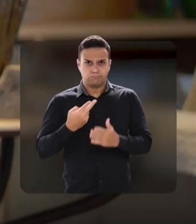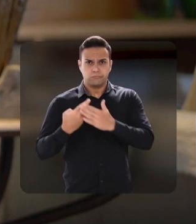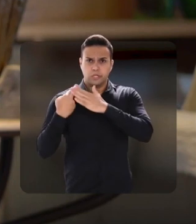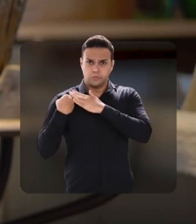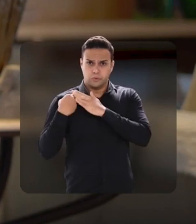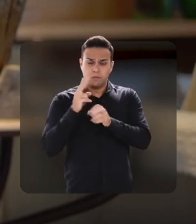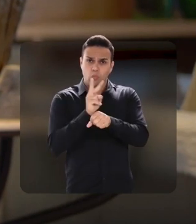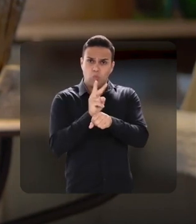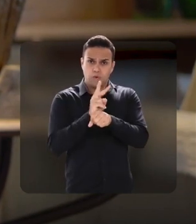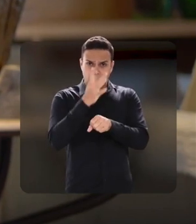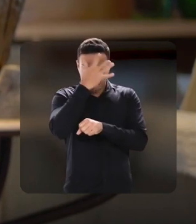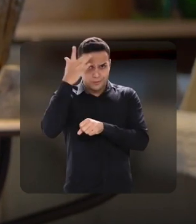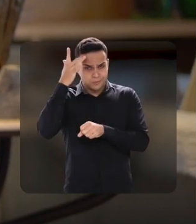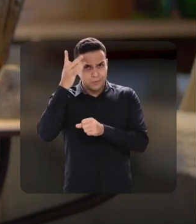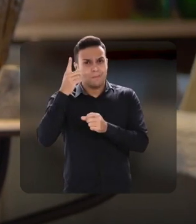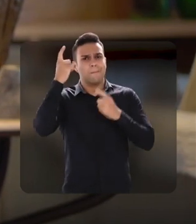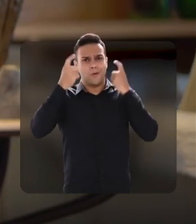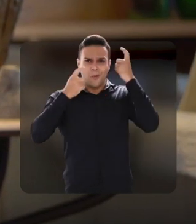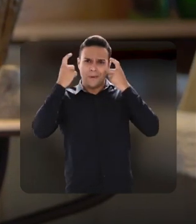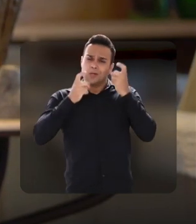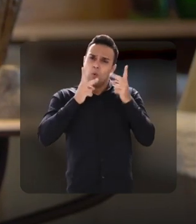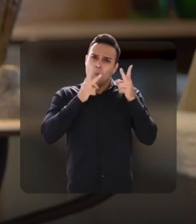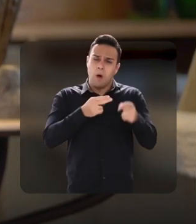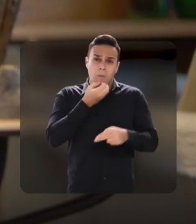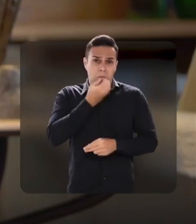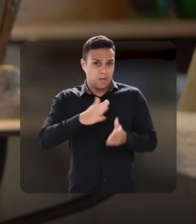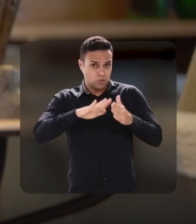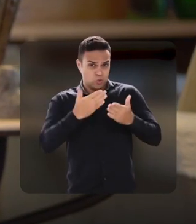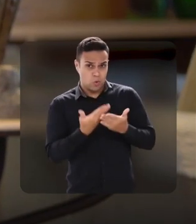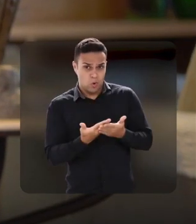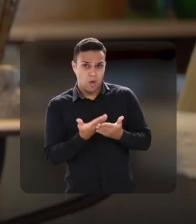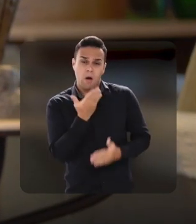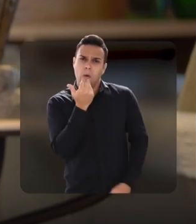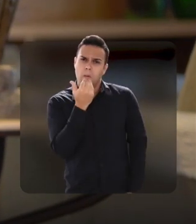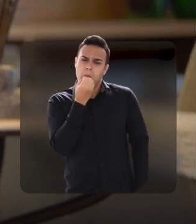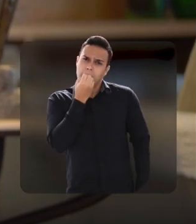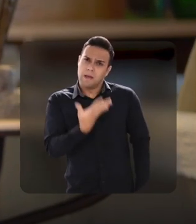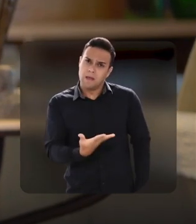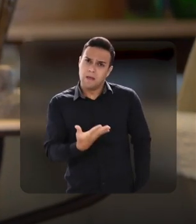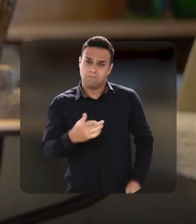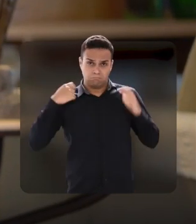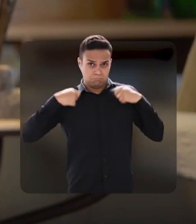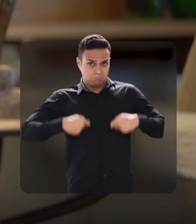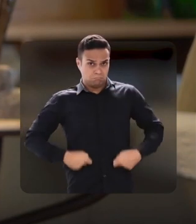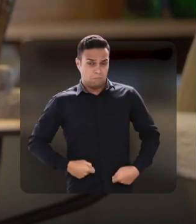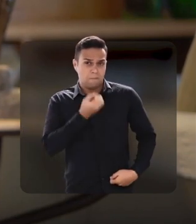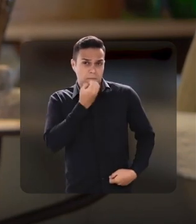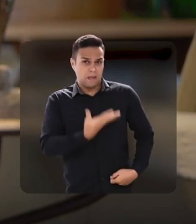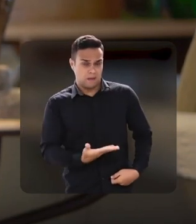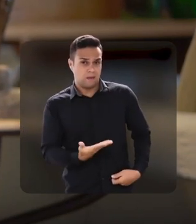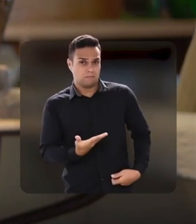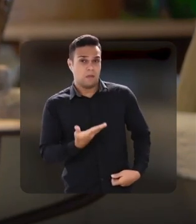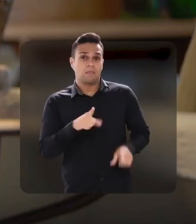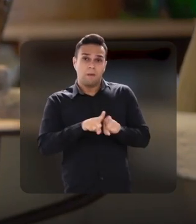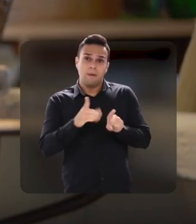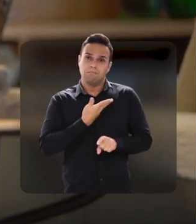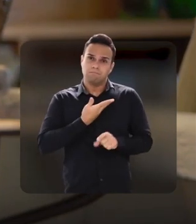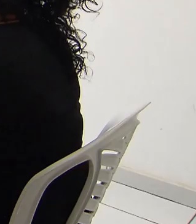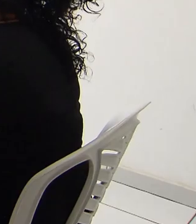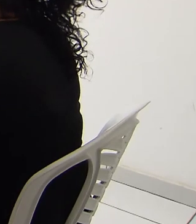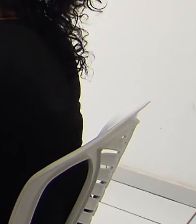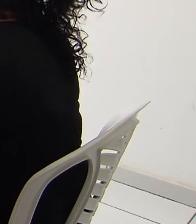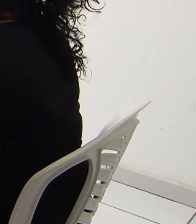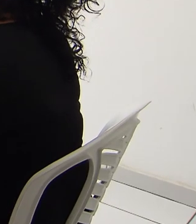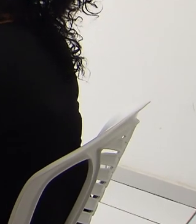por cuidar de alguém, tem sempre a mesma preocupação. Se estão bem na escola, se estão bem alimentados, se estão se vestindo bem e se estão bem com os